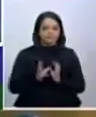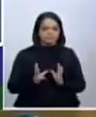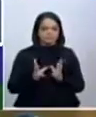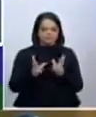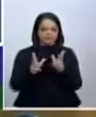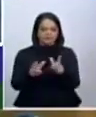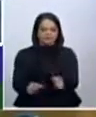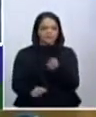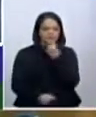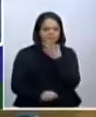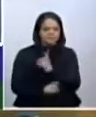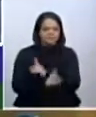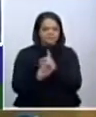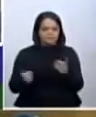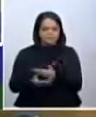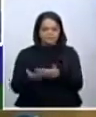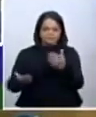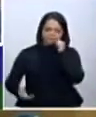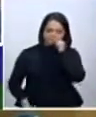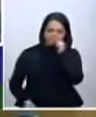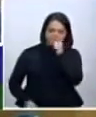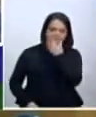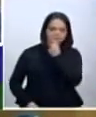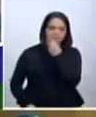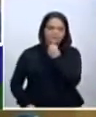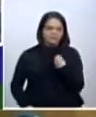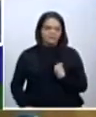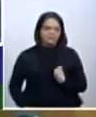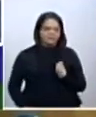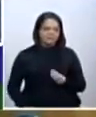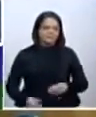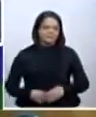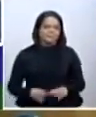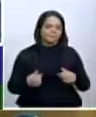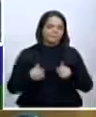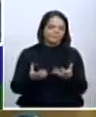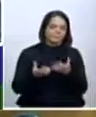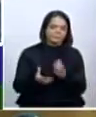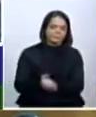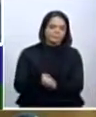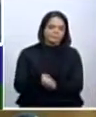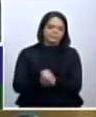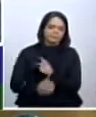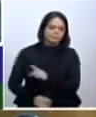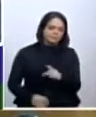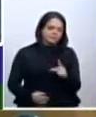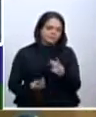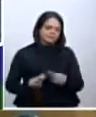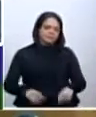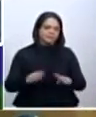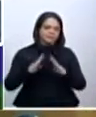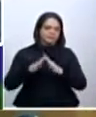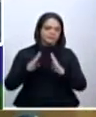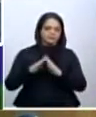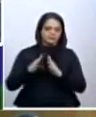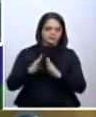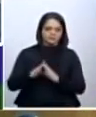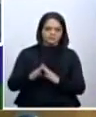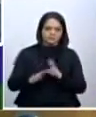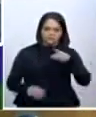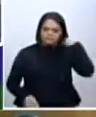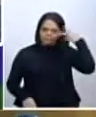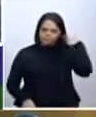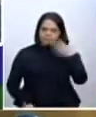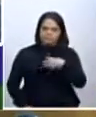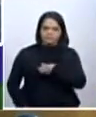Bom dia a todos e a todas presentes. Queria cumprimentar o nosso presidente dessa casa, o vereador